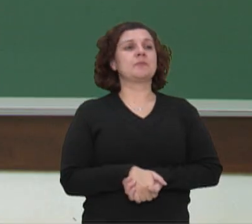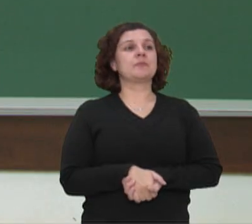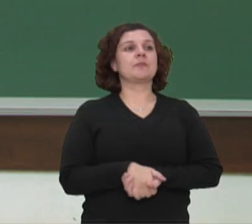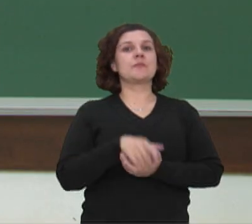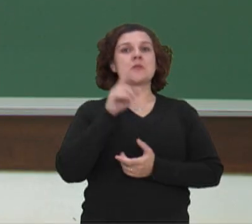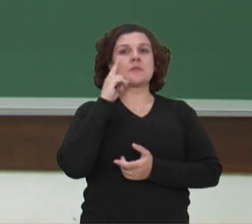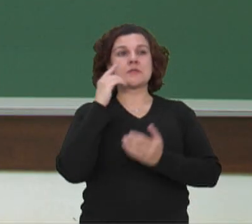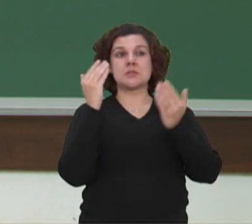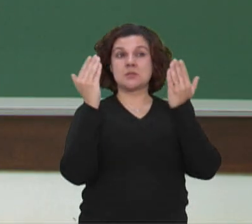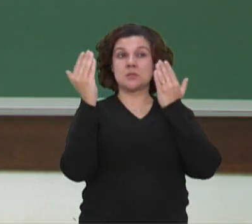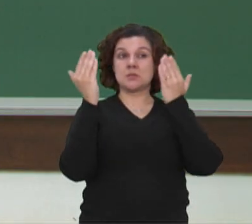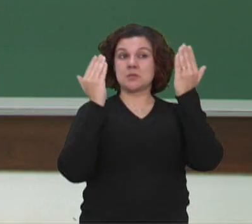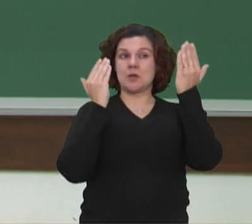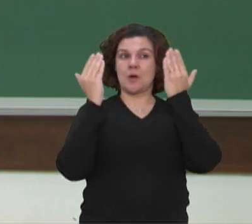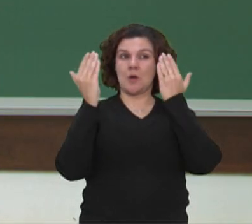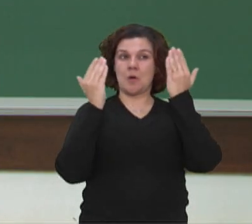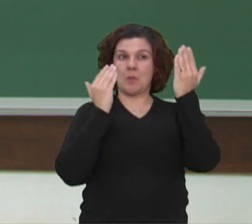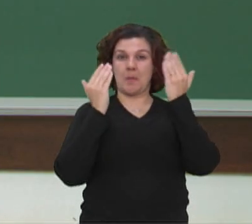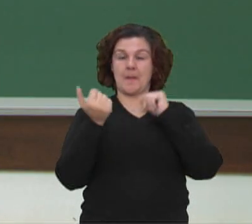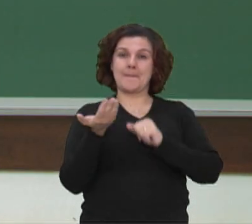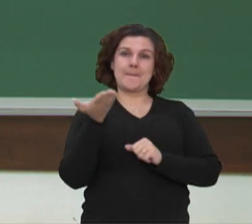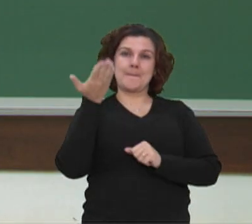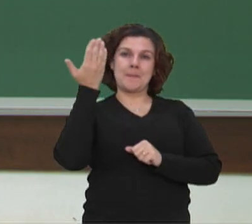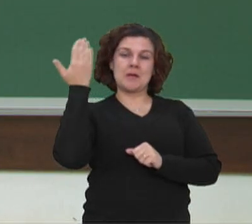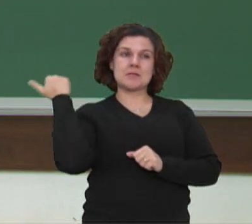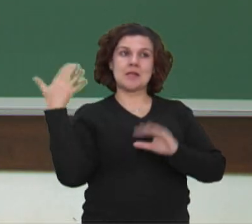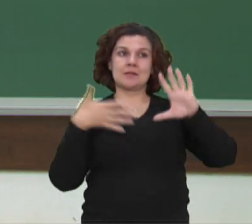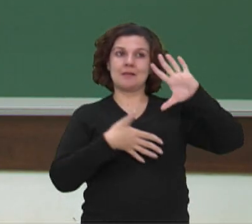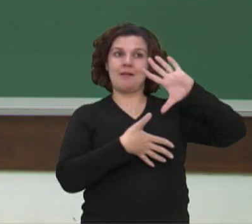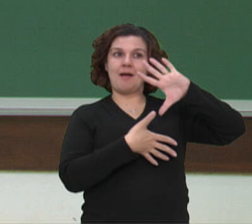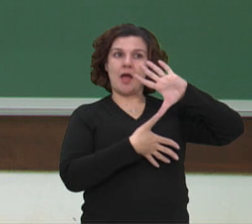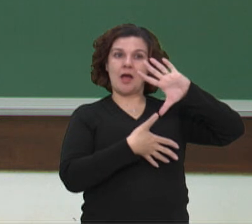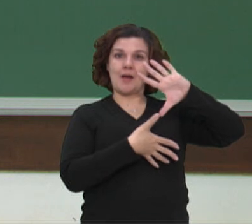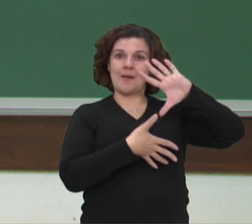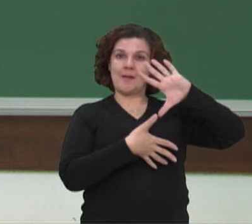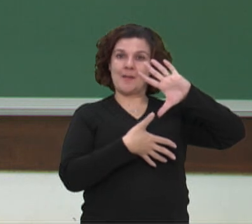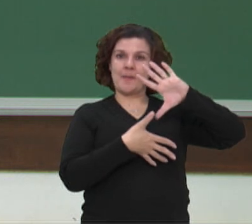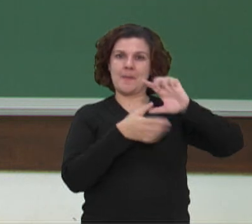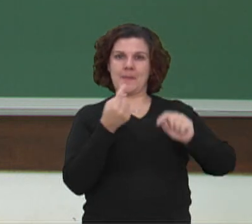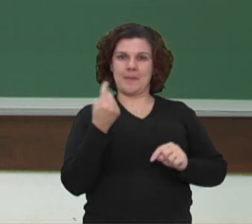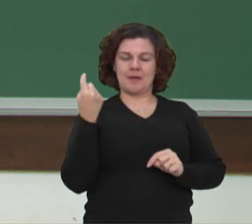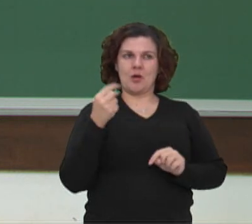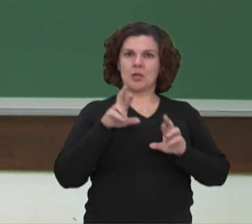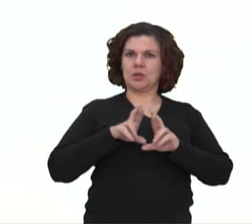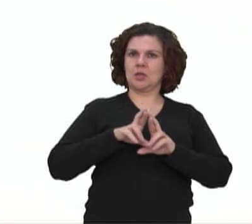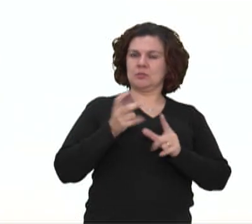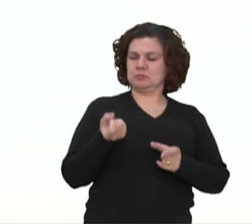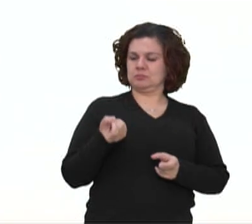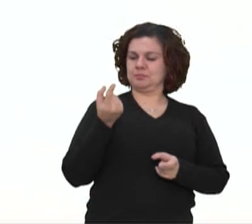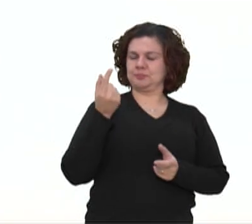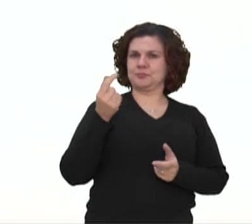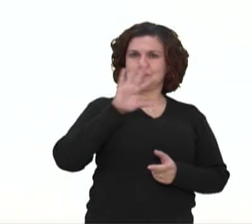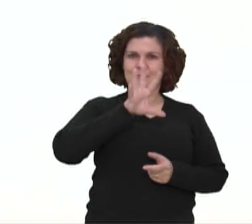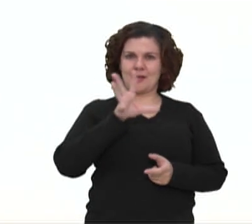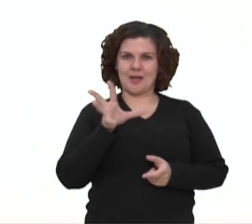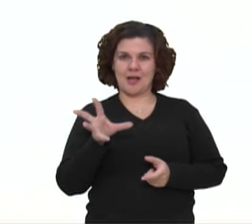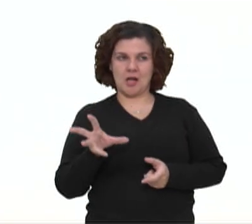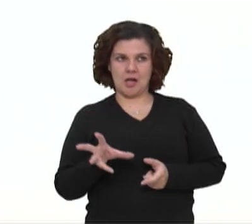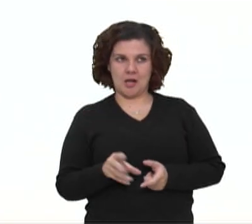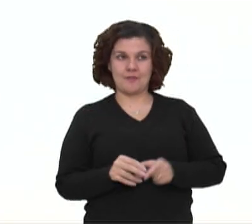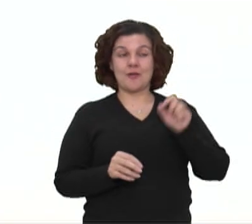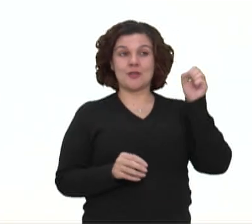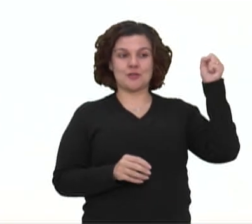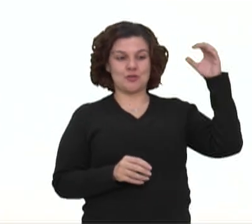um comparativo, quando falávamos de América, veja aqui como é que está, como está diferente a África. A África, uma imagem